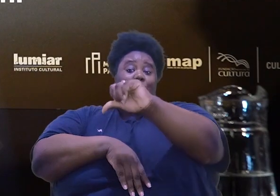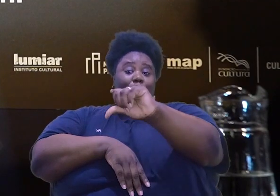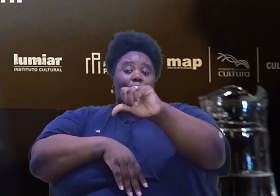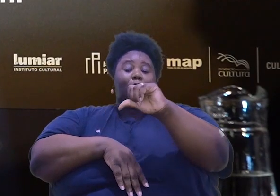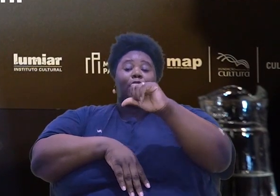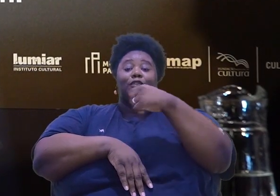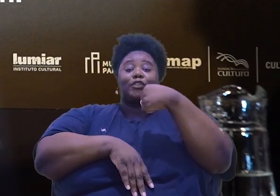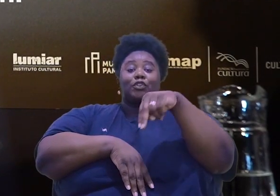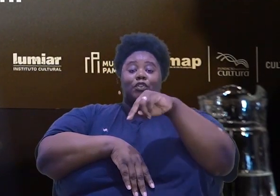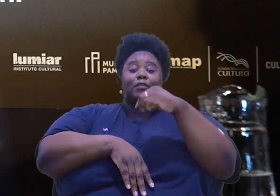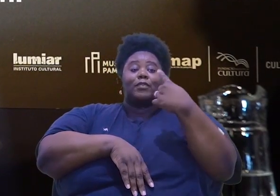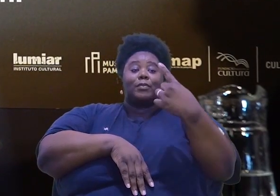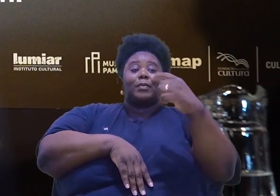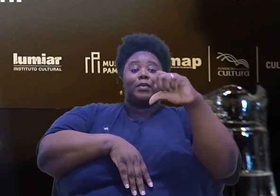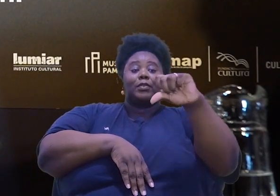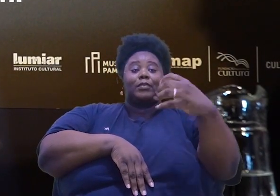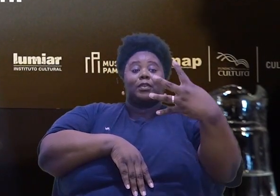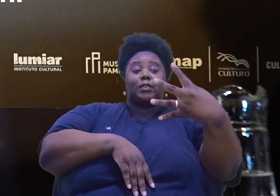novembro de